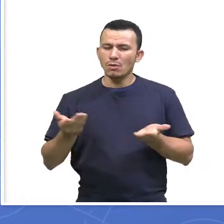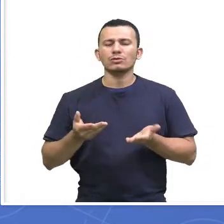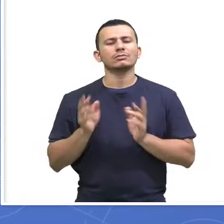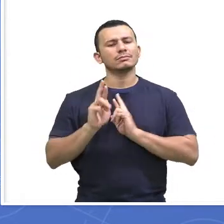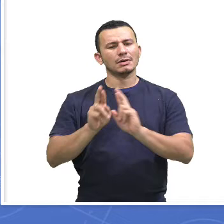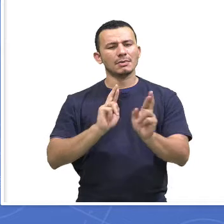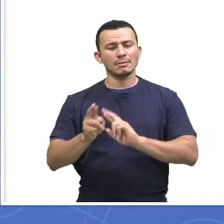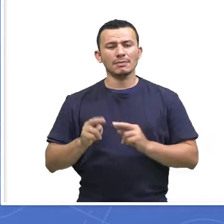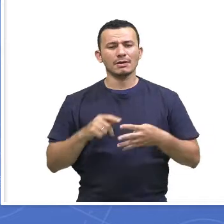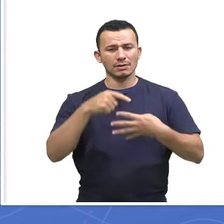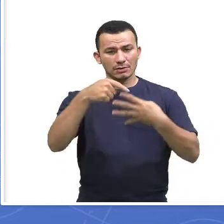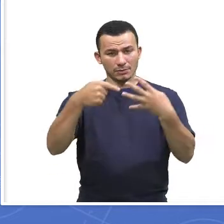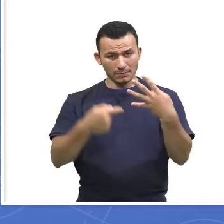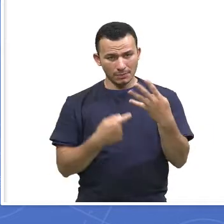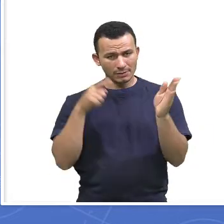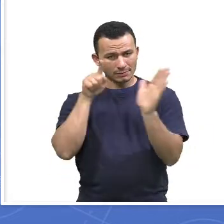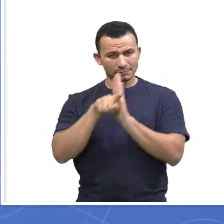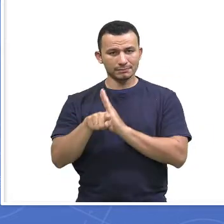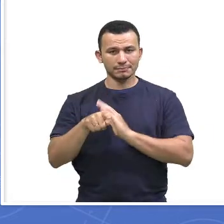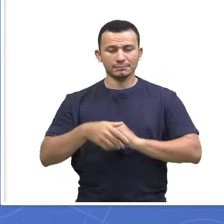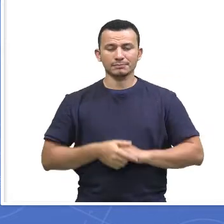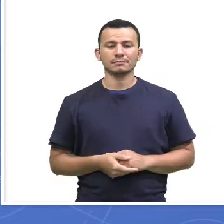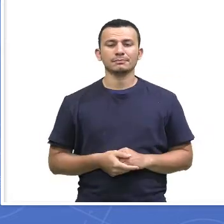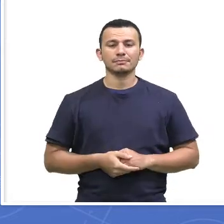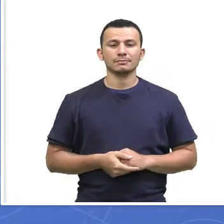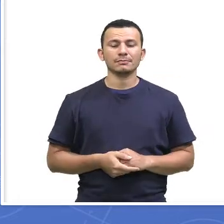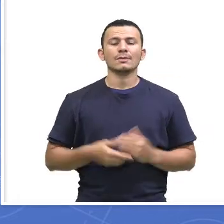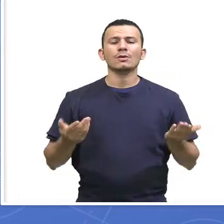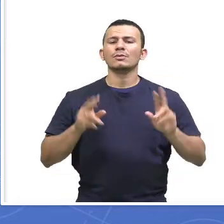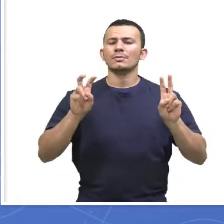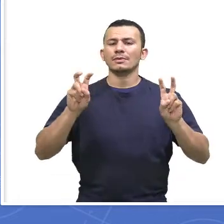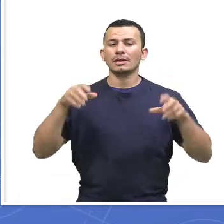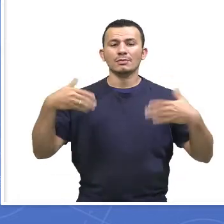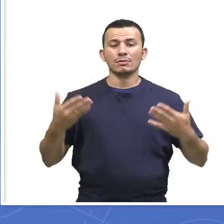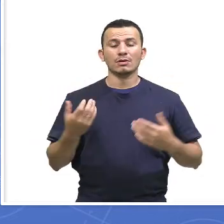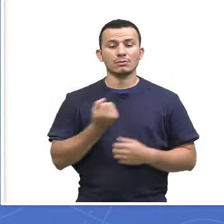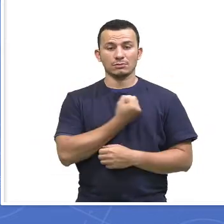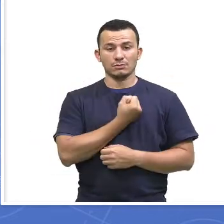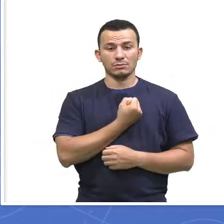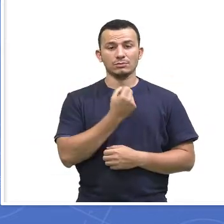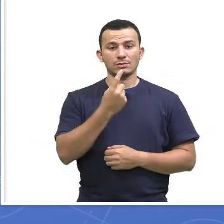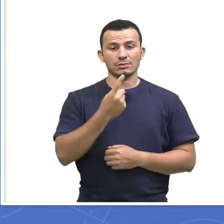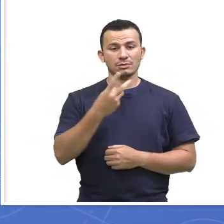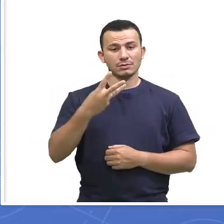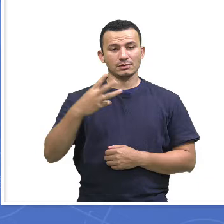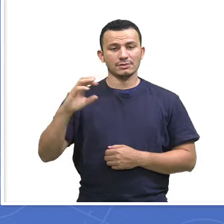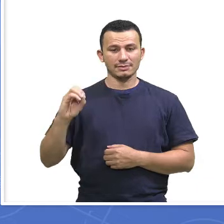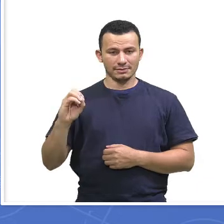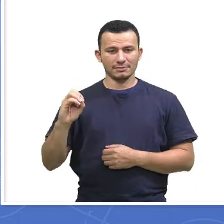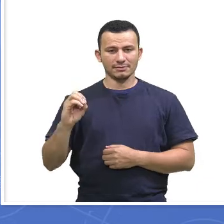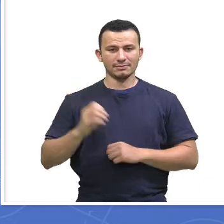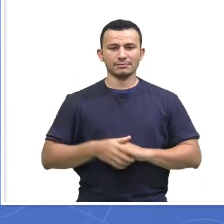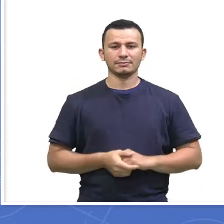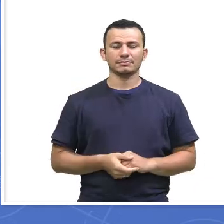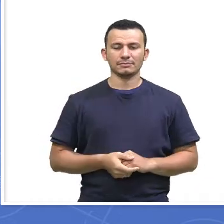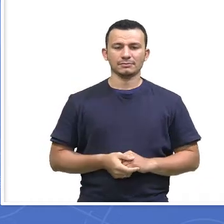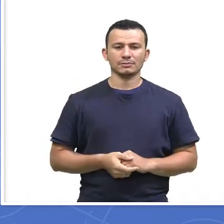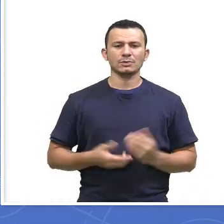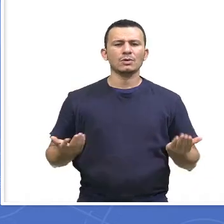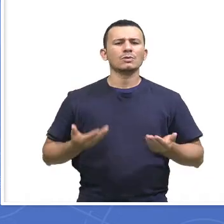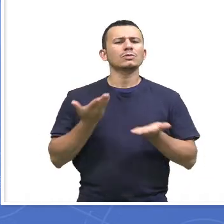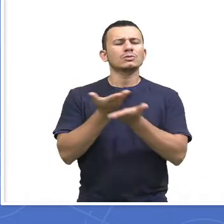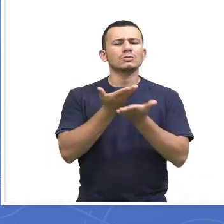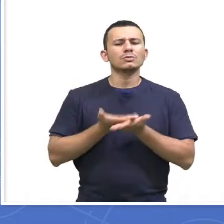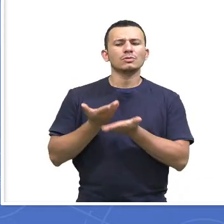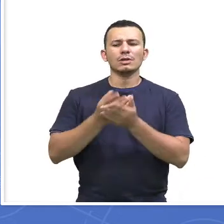responder aquelas 4 questões de filosofia. Vamos ver qual é a aula de hoje aí, ó. É a aula 130, né? Nós estamos falando sobre o